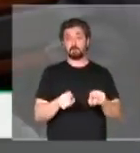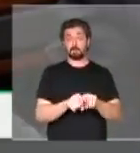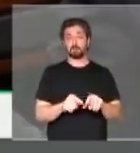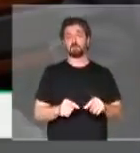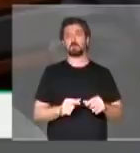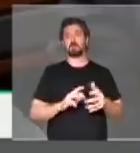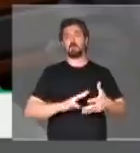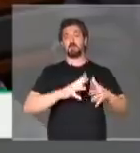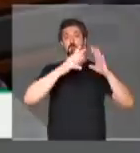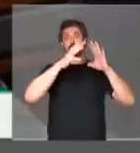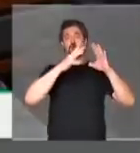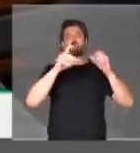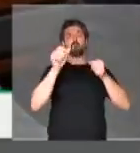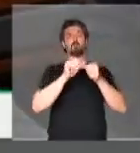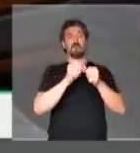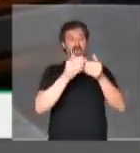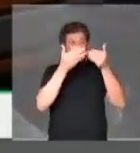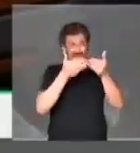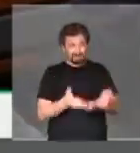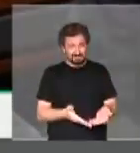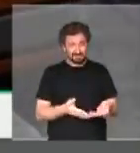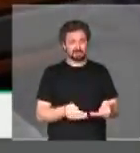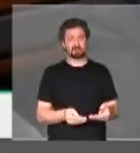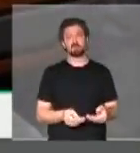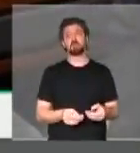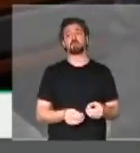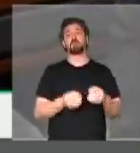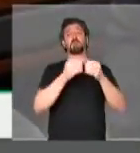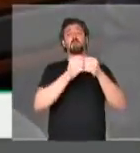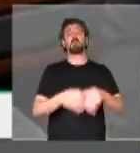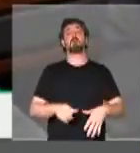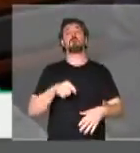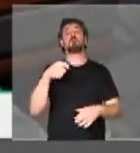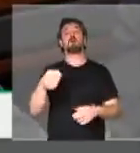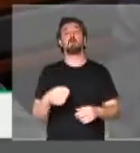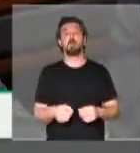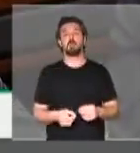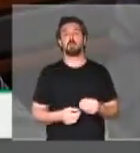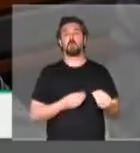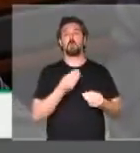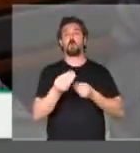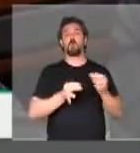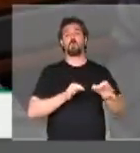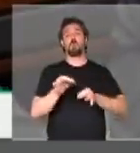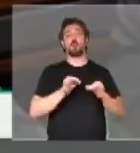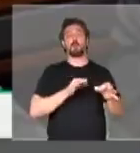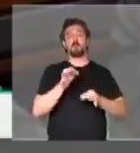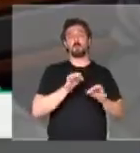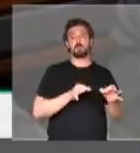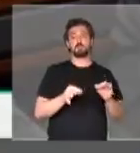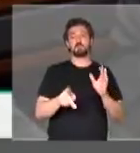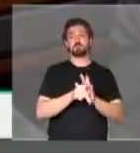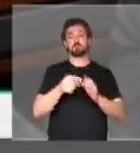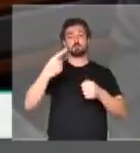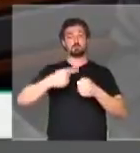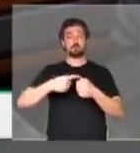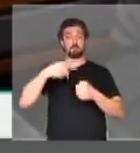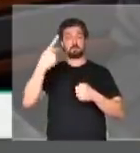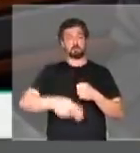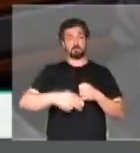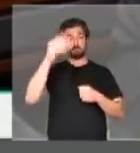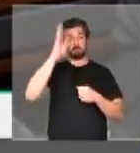disso, uma reforma feita dessa maneira vai acabar com a forma de organização dos